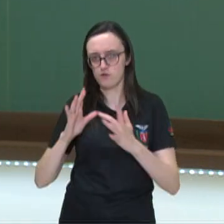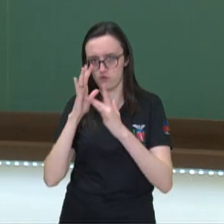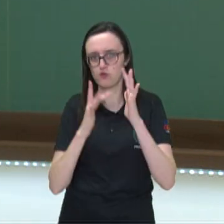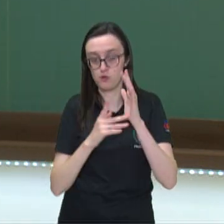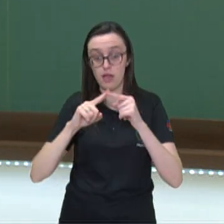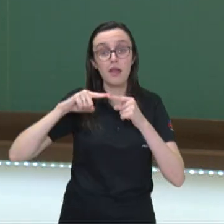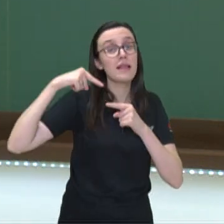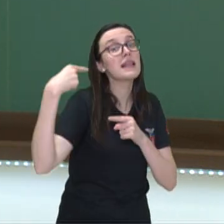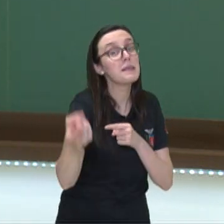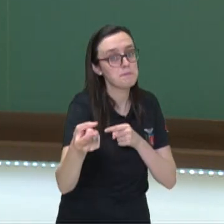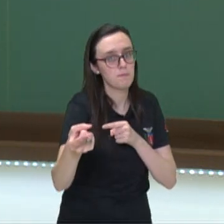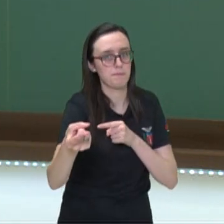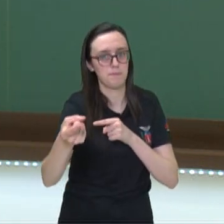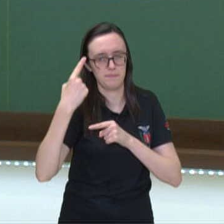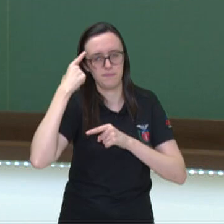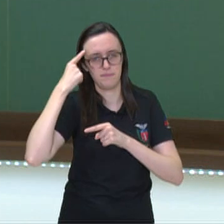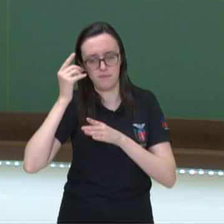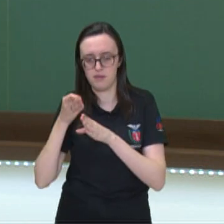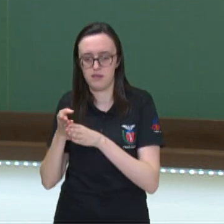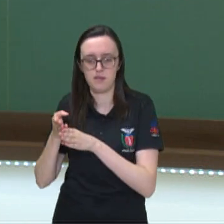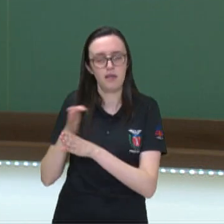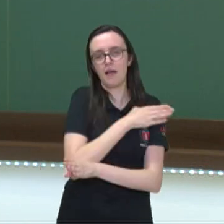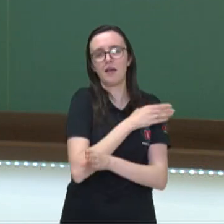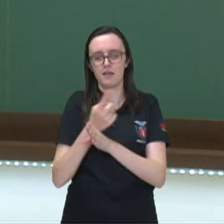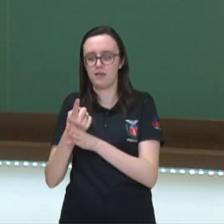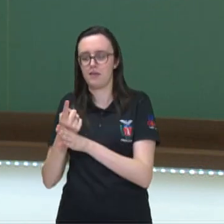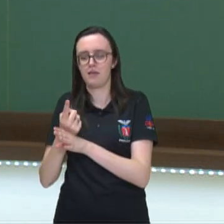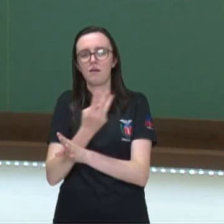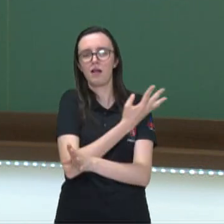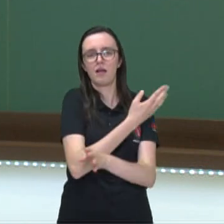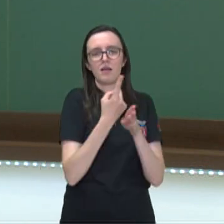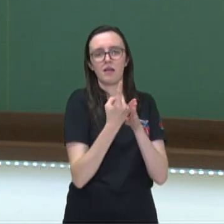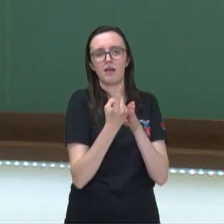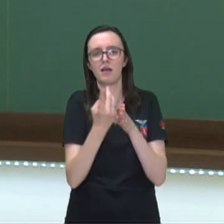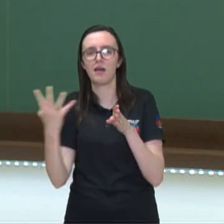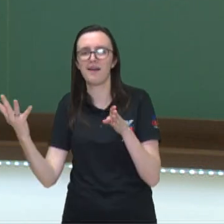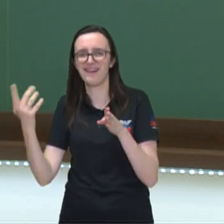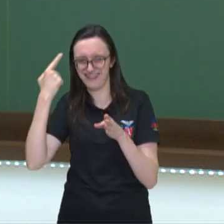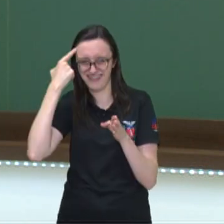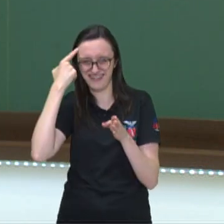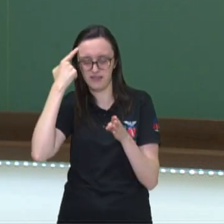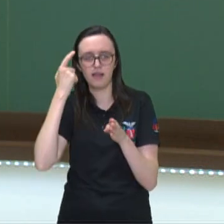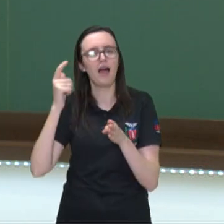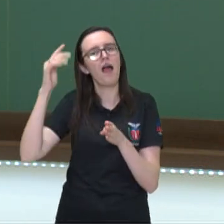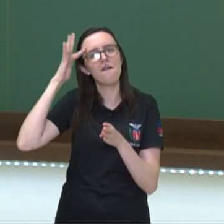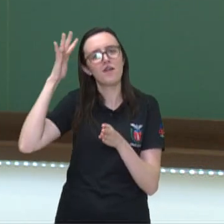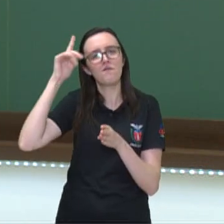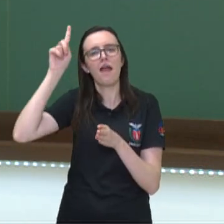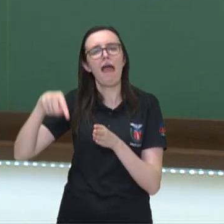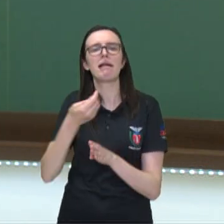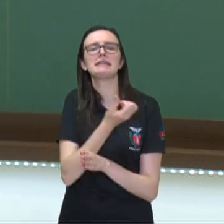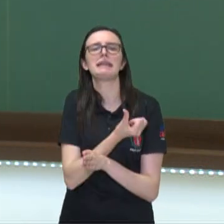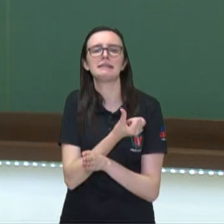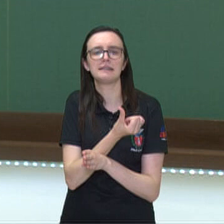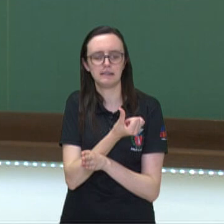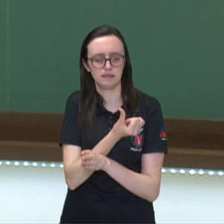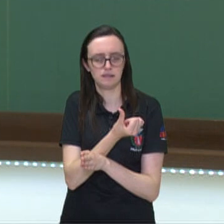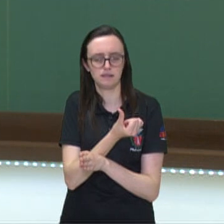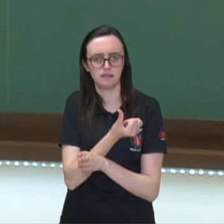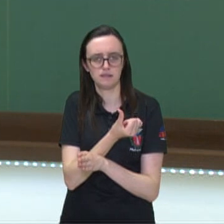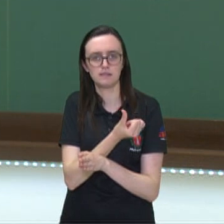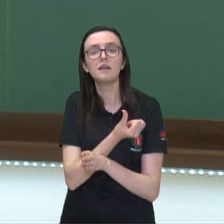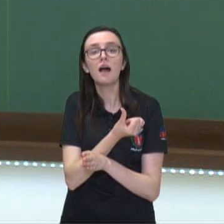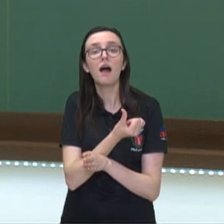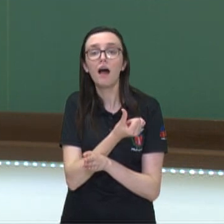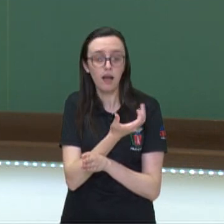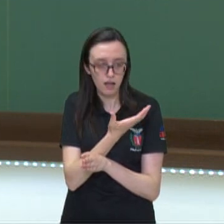aí vira regressivo. 1, 2, 3. Por exemplo, a gente diz que a filosofia surgiu no século VI, 600